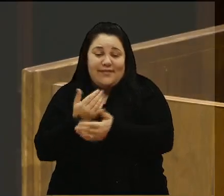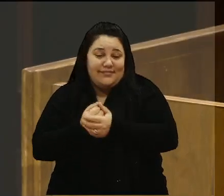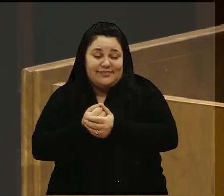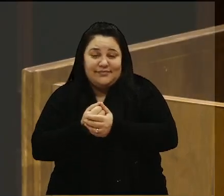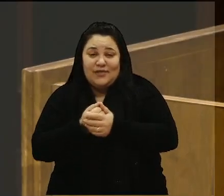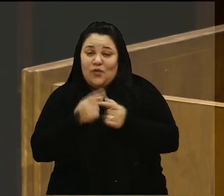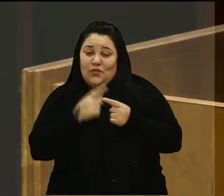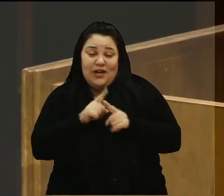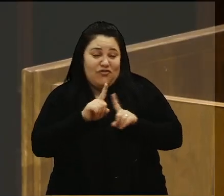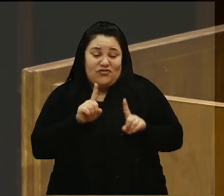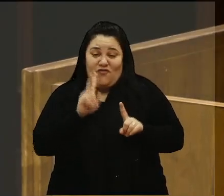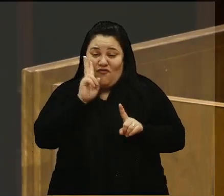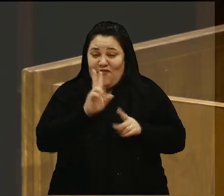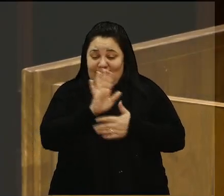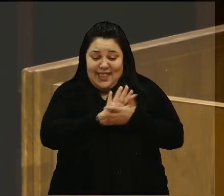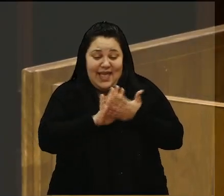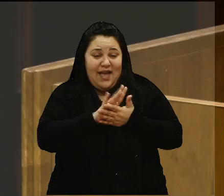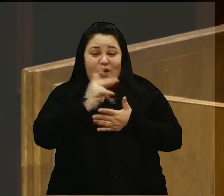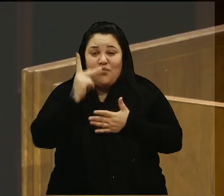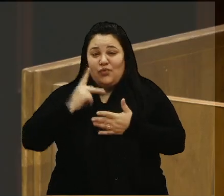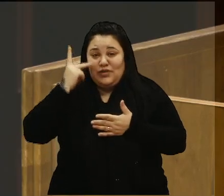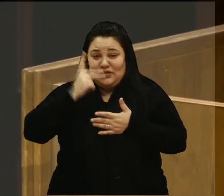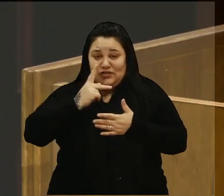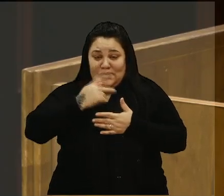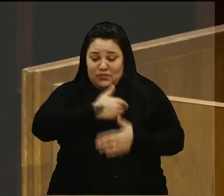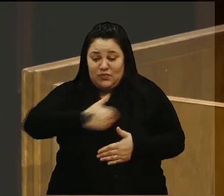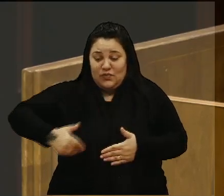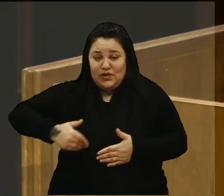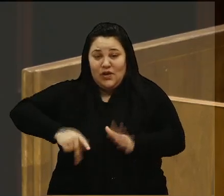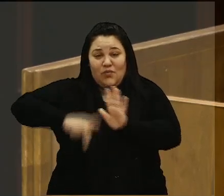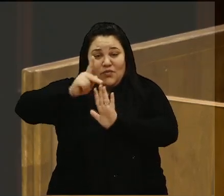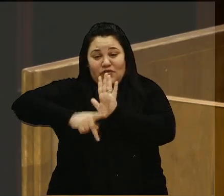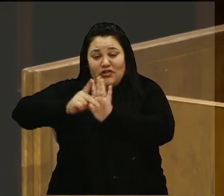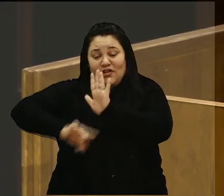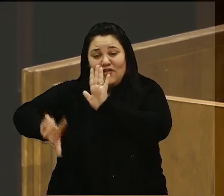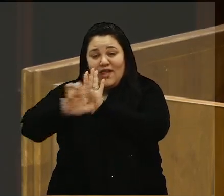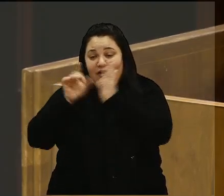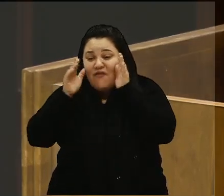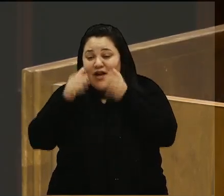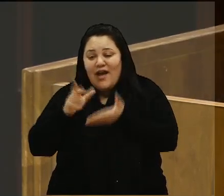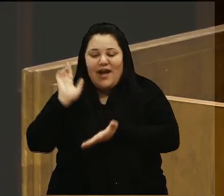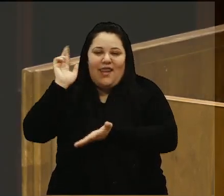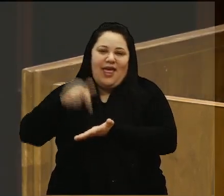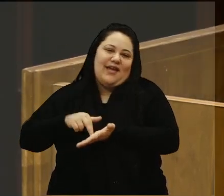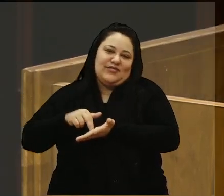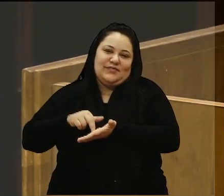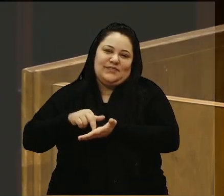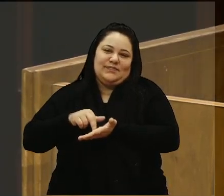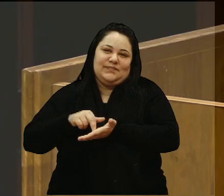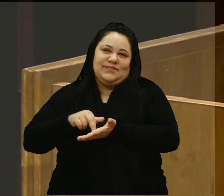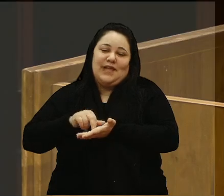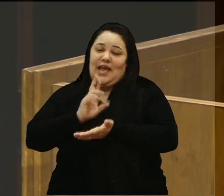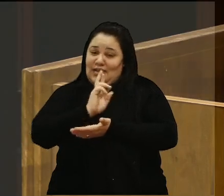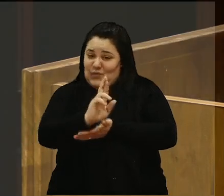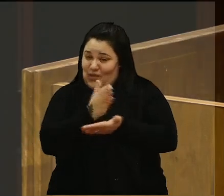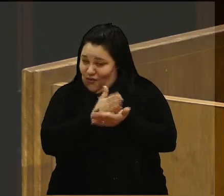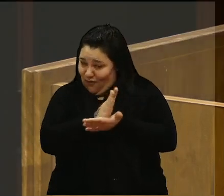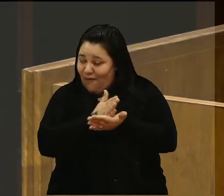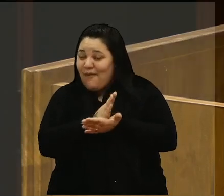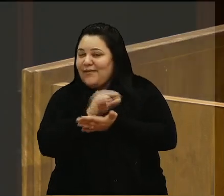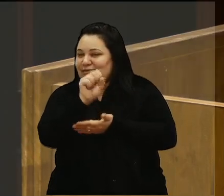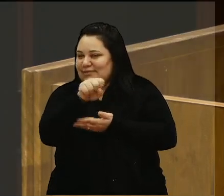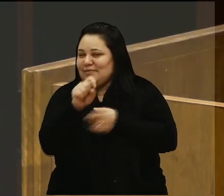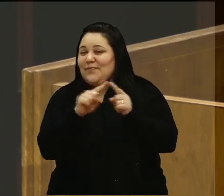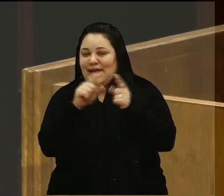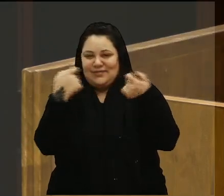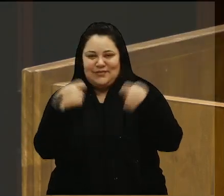vemos políticas públicas ou projetos de lei voltados a essa realidade? A resposta é incômoda, mas precisa ser